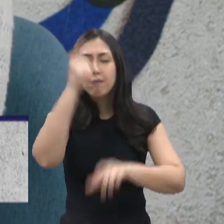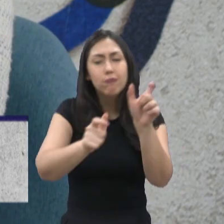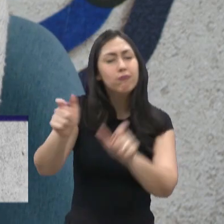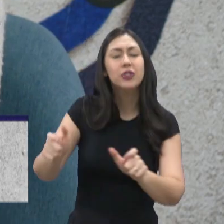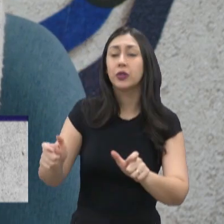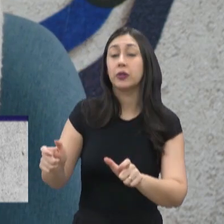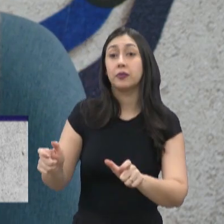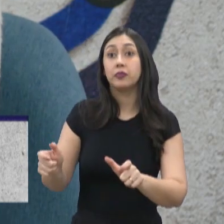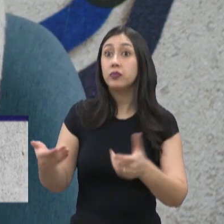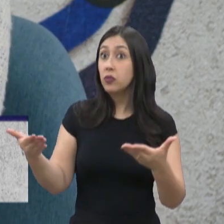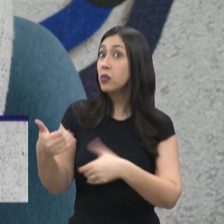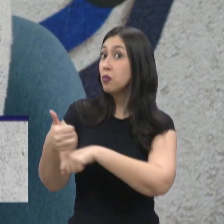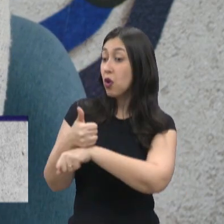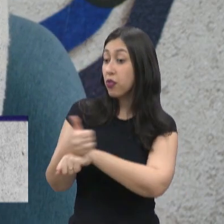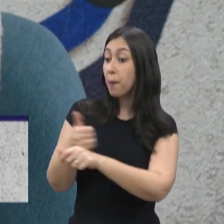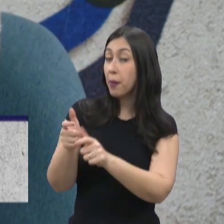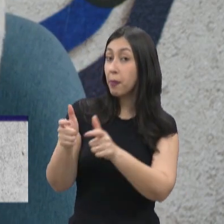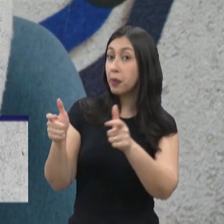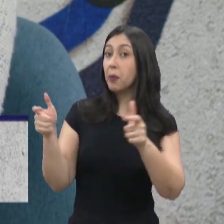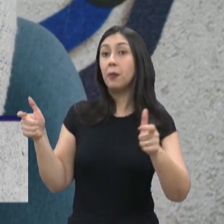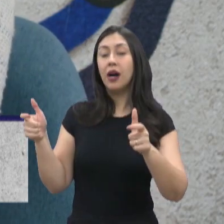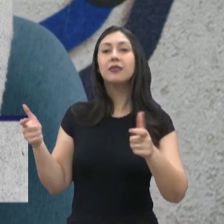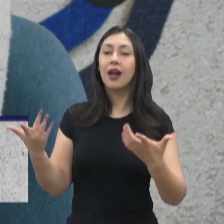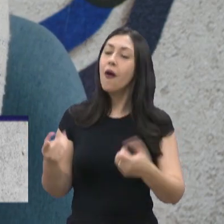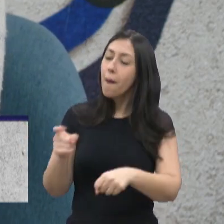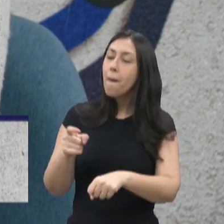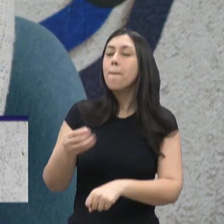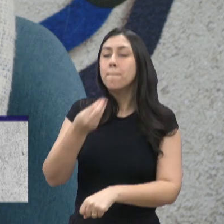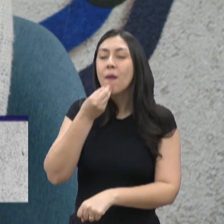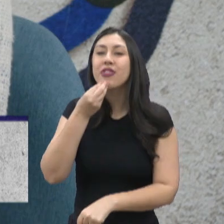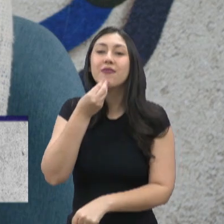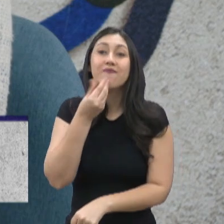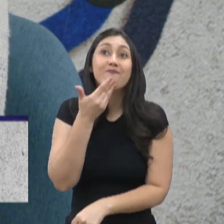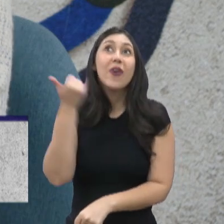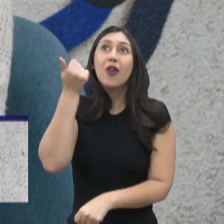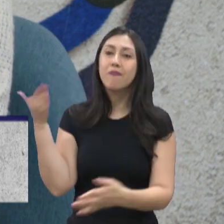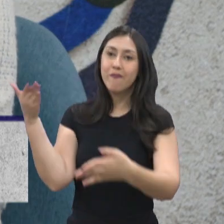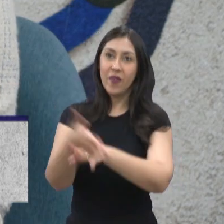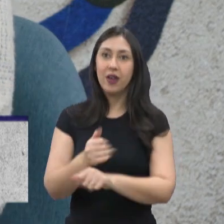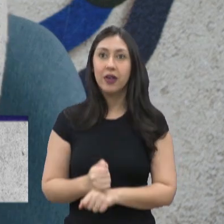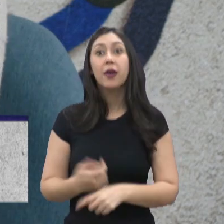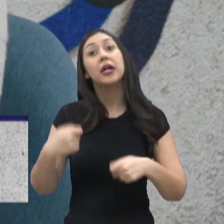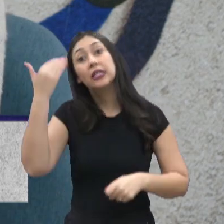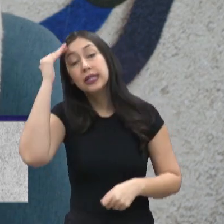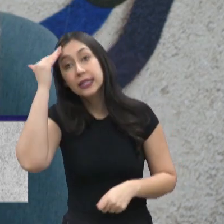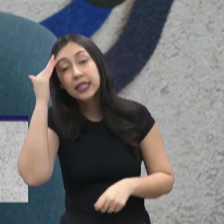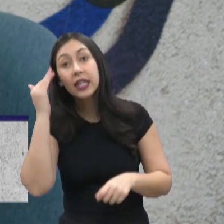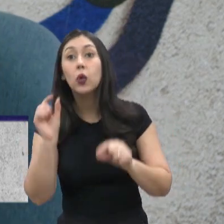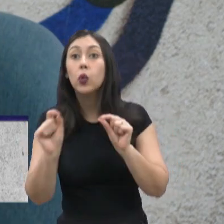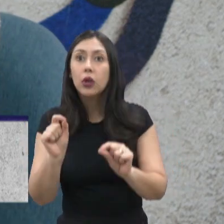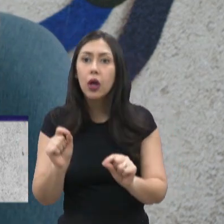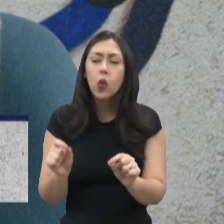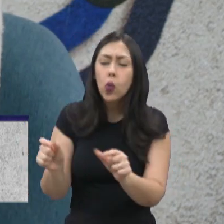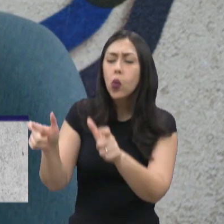ele vem subindo, então é um momento excelente para quem quer estar nessa área. Porém você precisa entender o seu bairro, a sua localização,